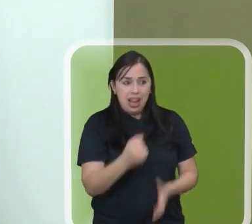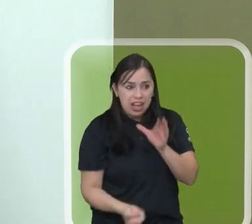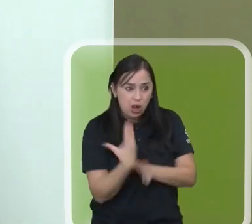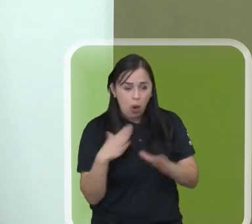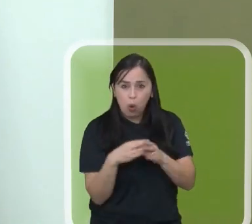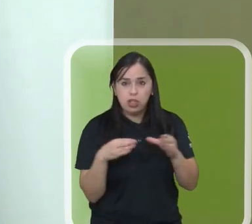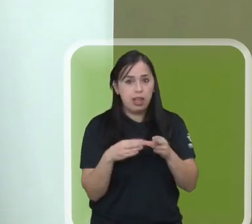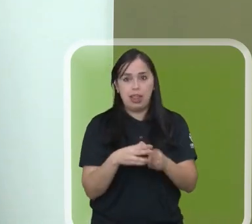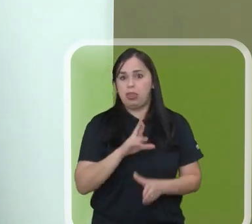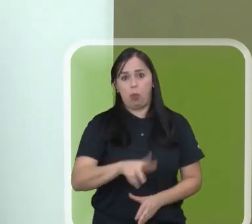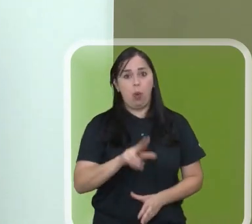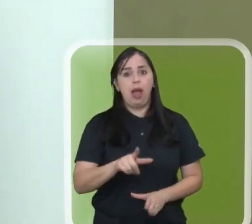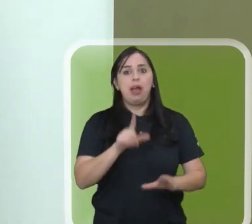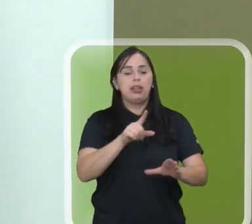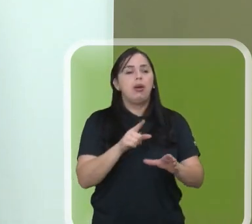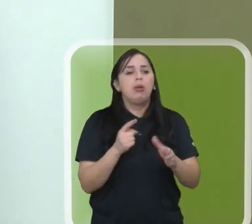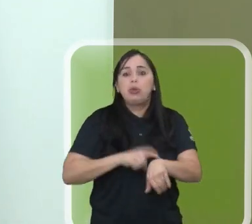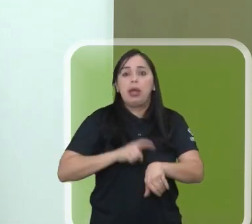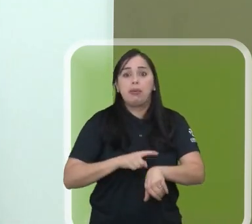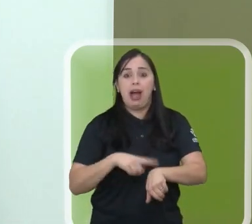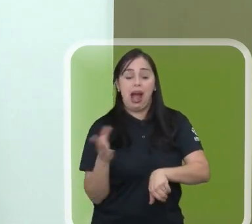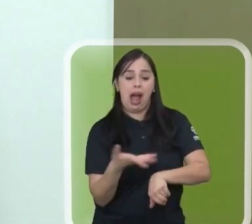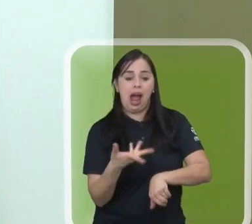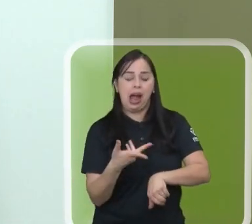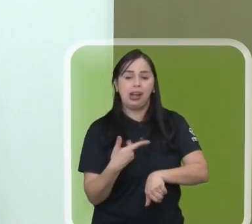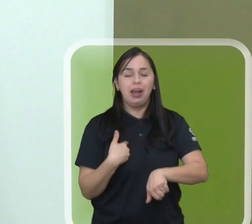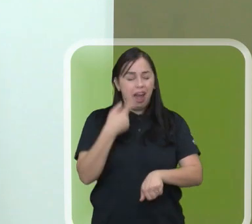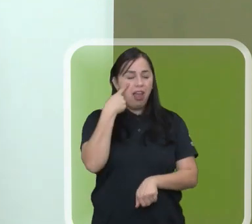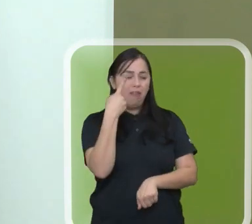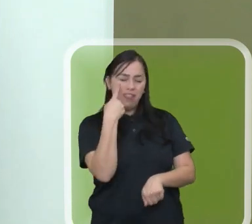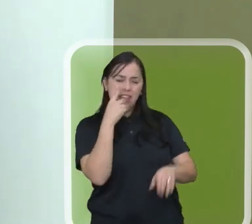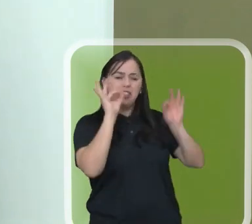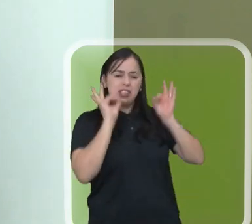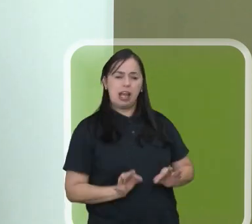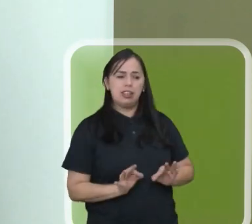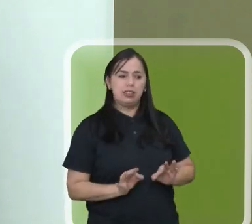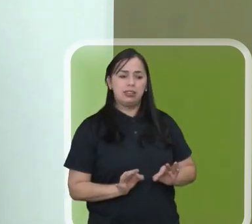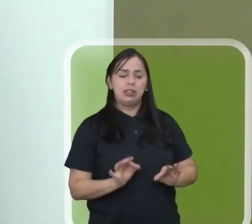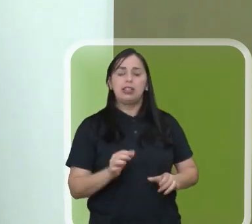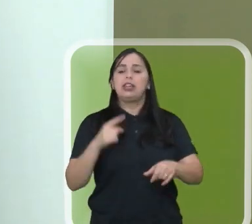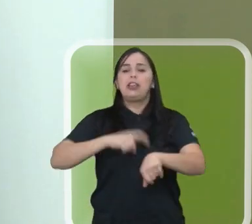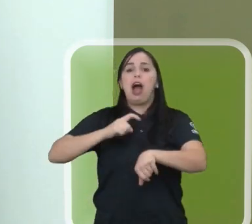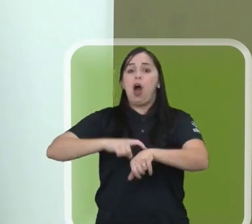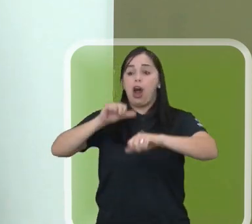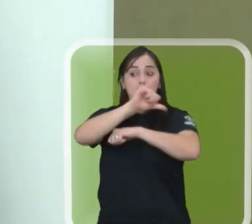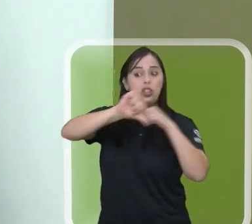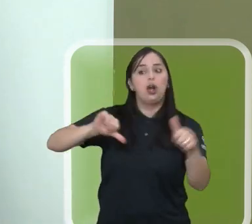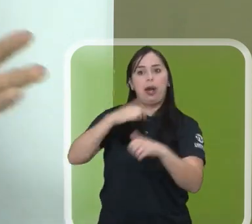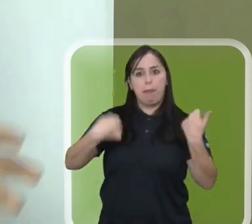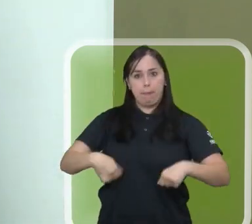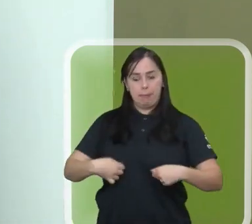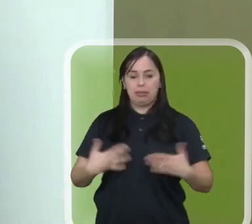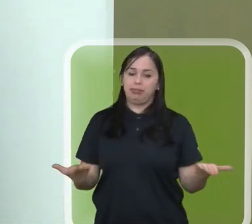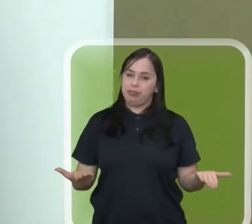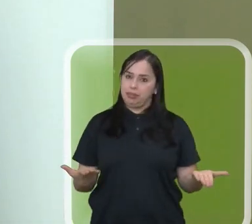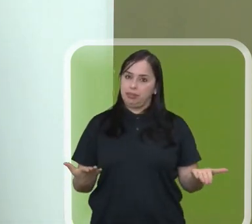tempo muito curto, então, naquele momento eu vi que aí sim era o momento de fazer a troca. Mas, cá para